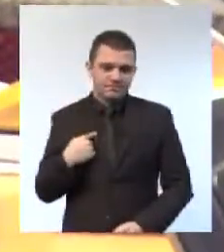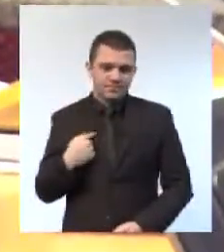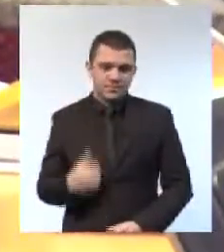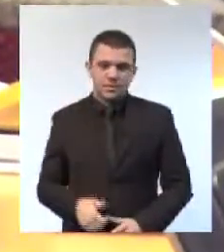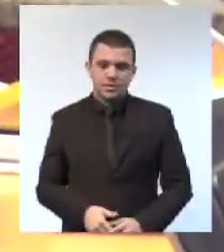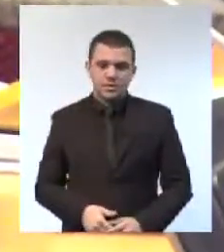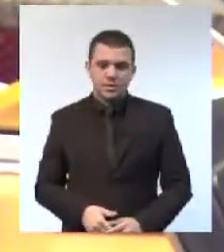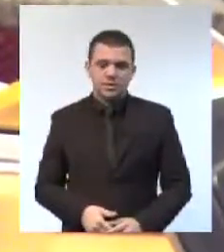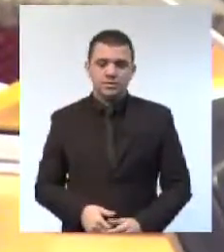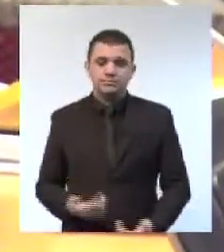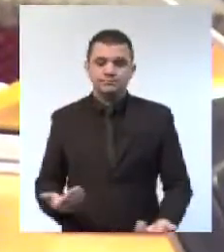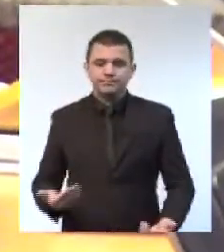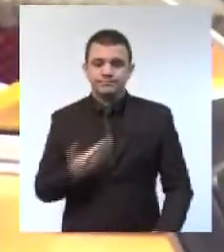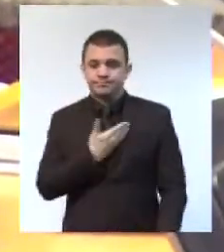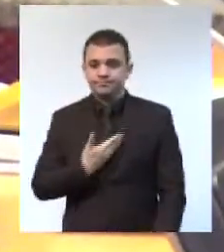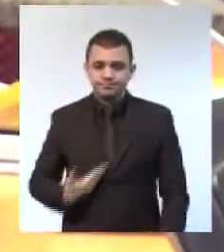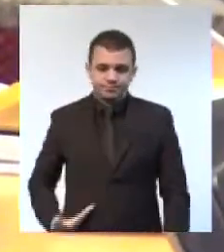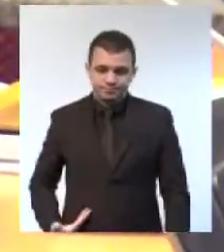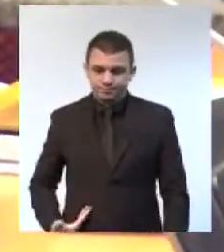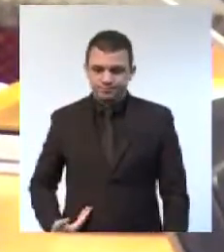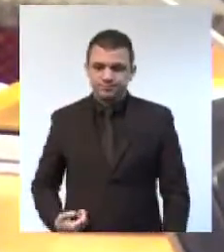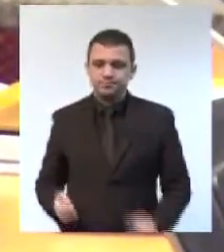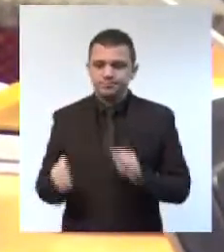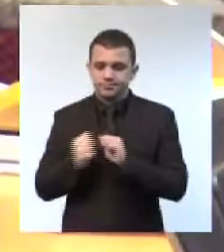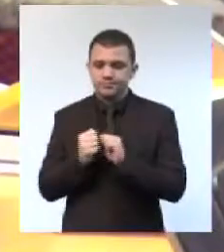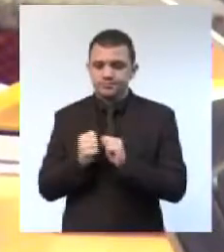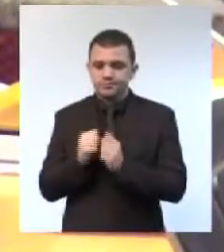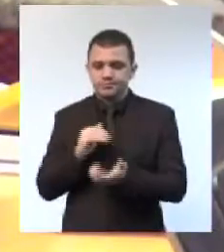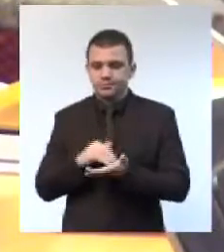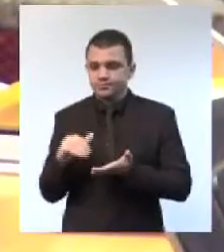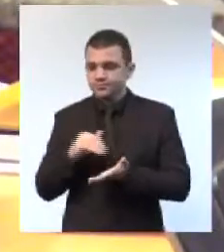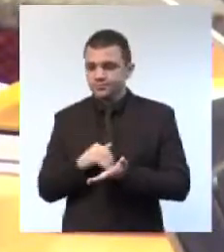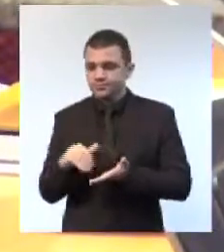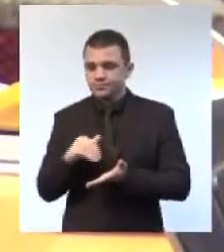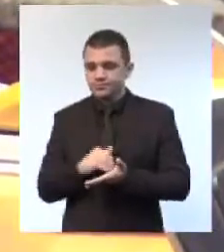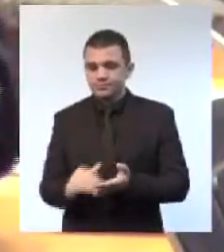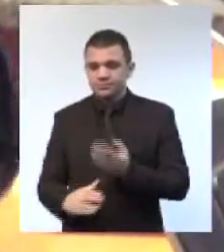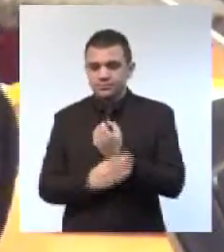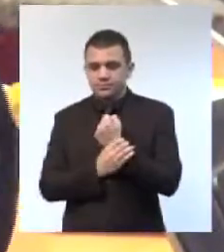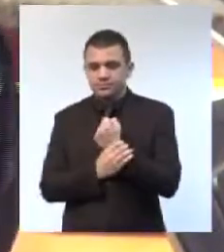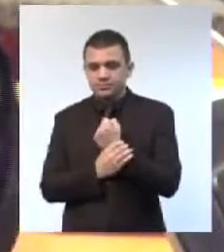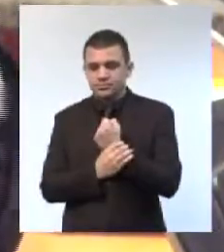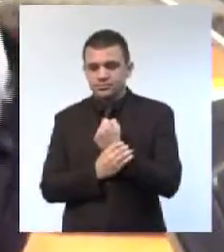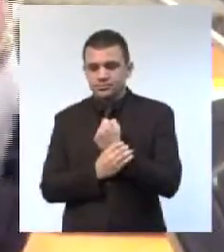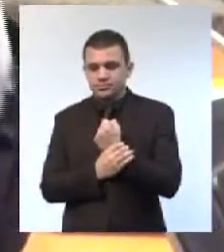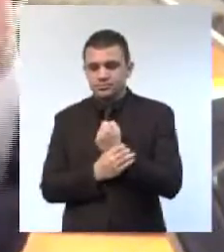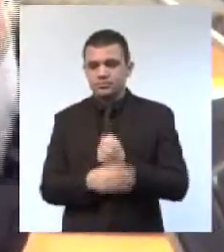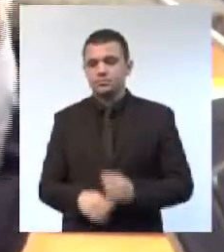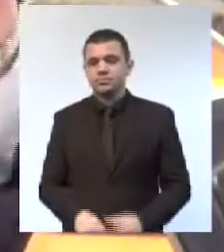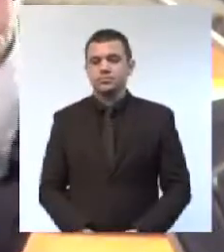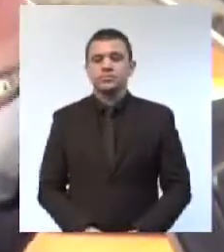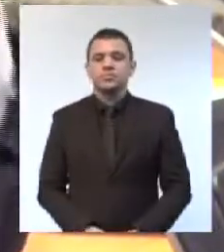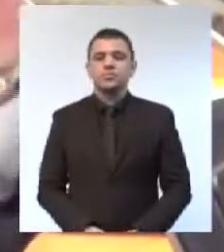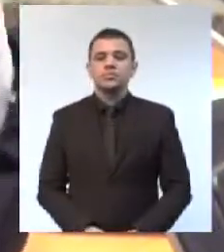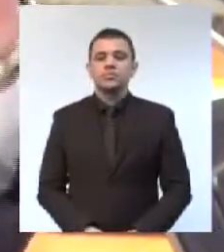O governador e o seu secretário de Segurança vão